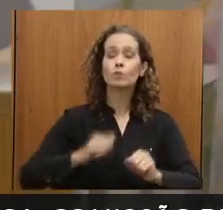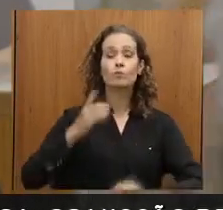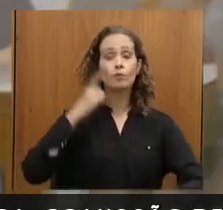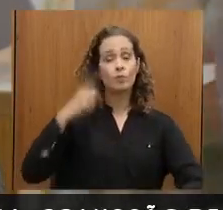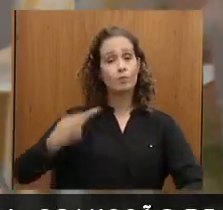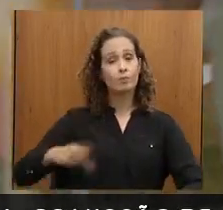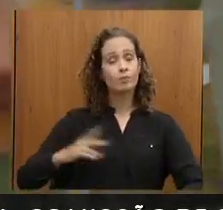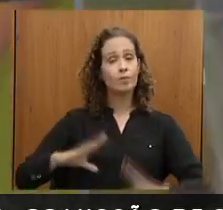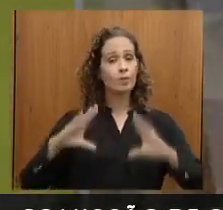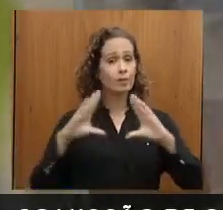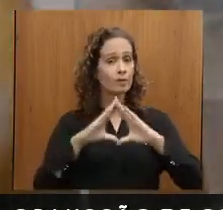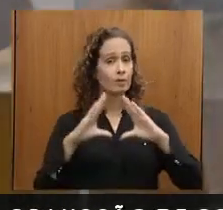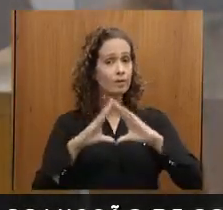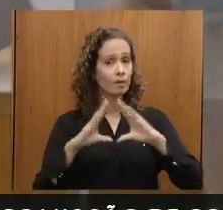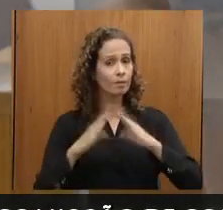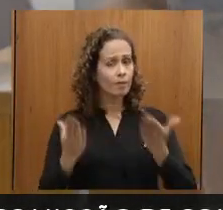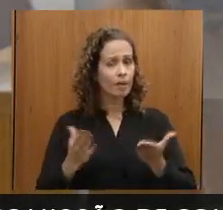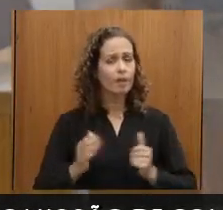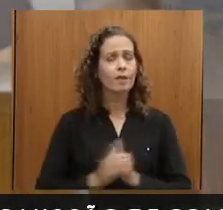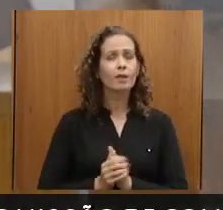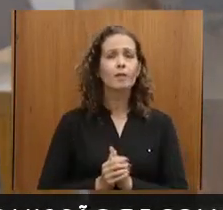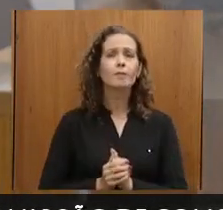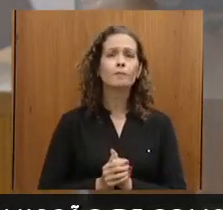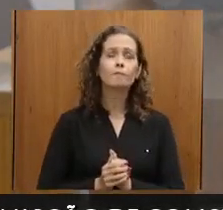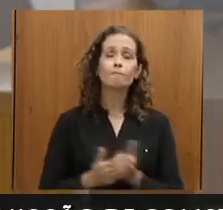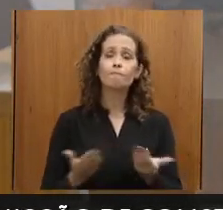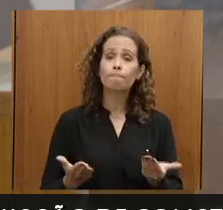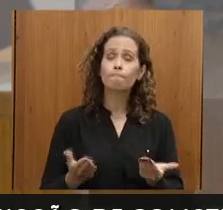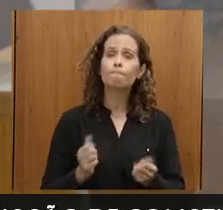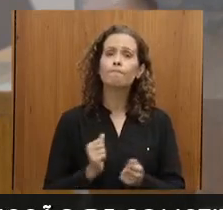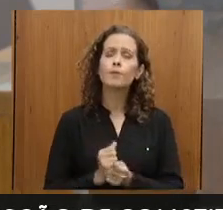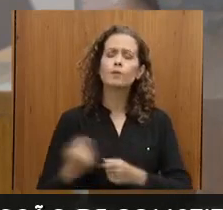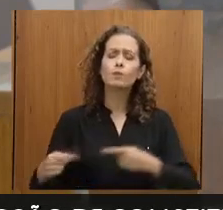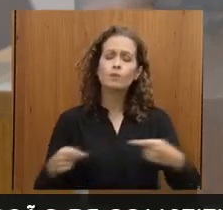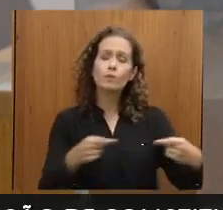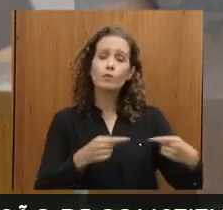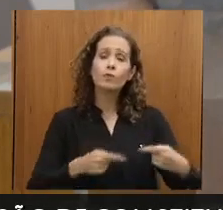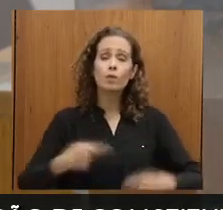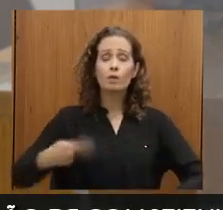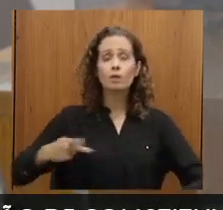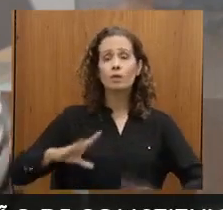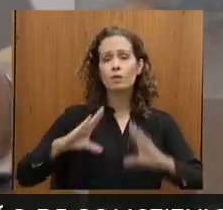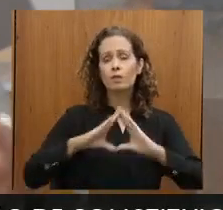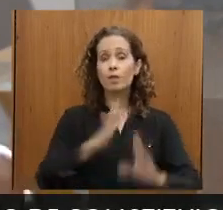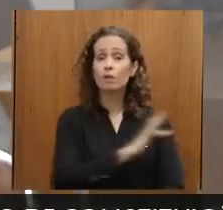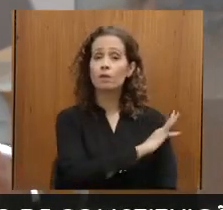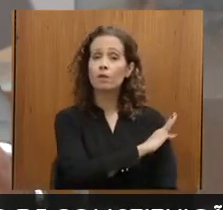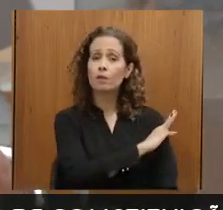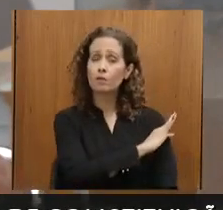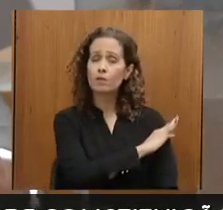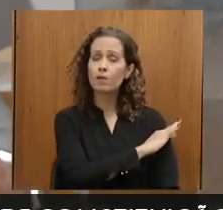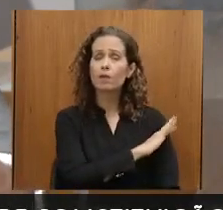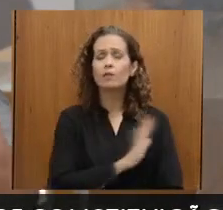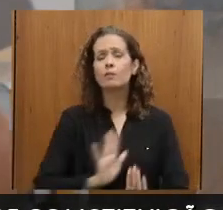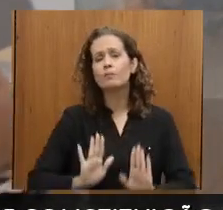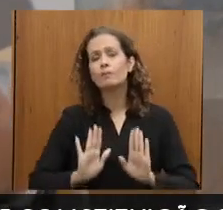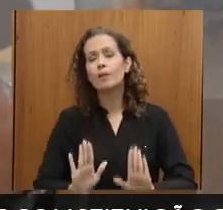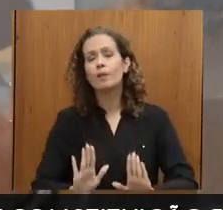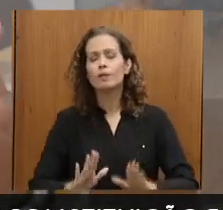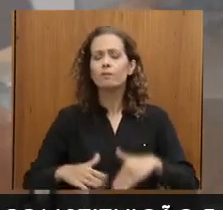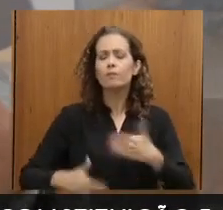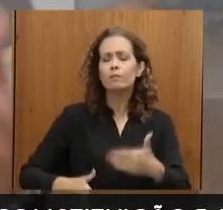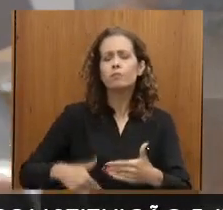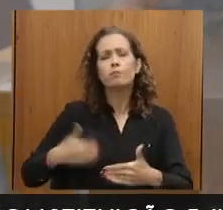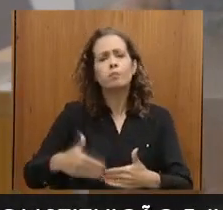Legislativa pela iniciativa não só dessa discussão da Assembleia Fiscaliza, mas que isso cada vez,